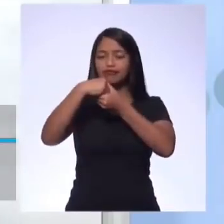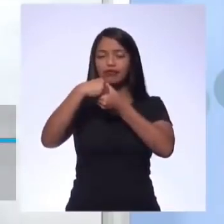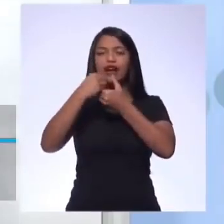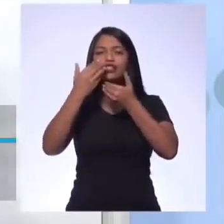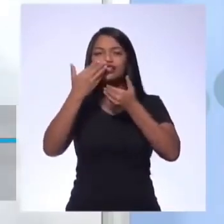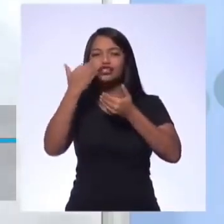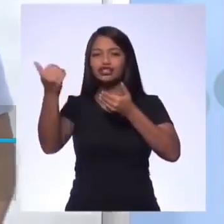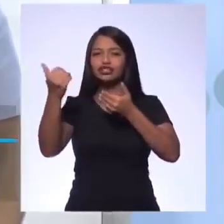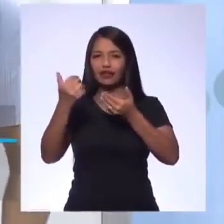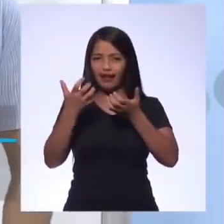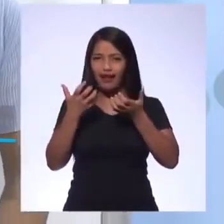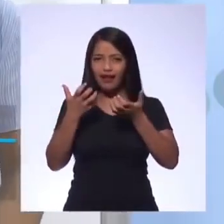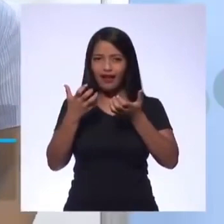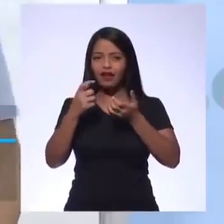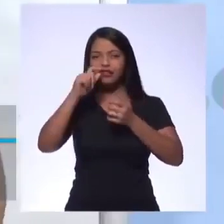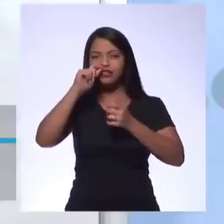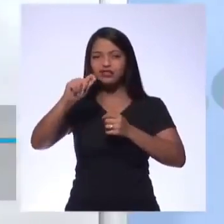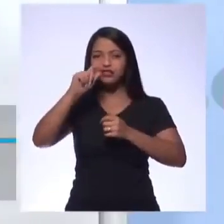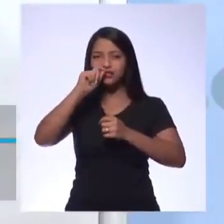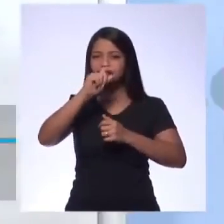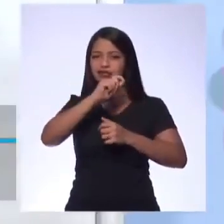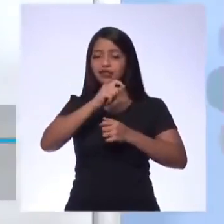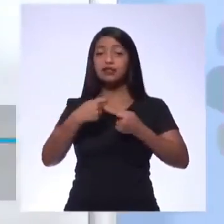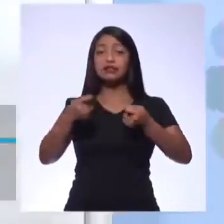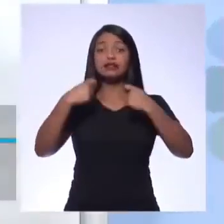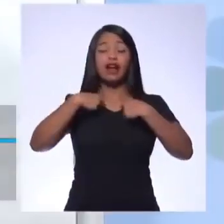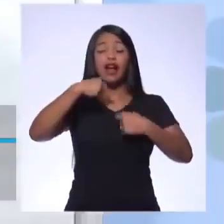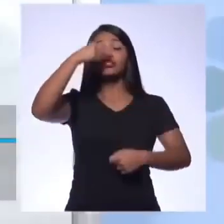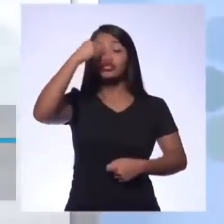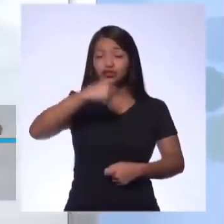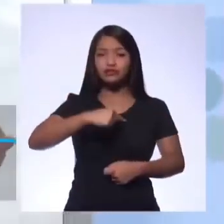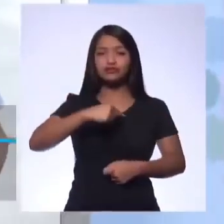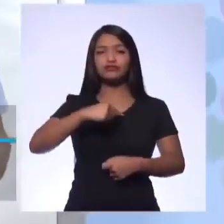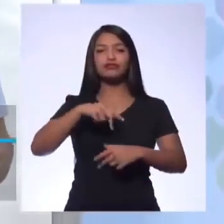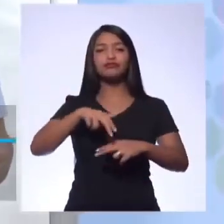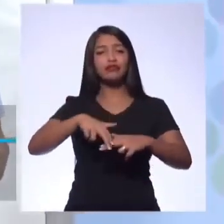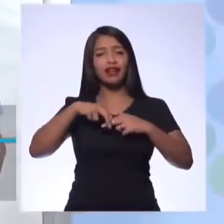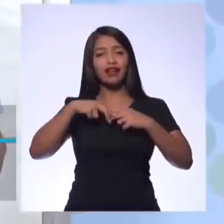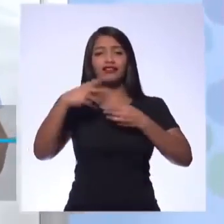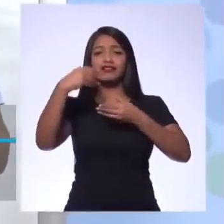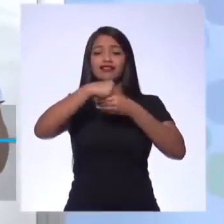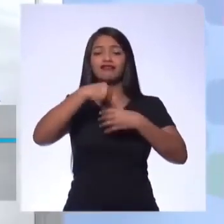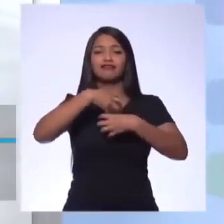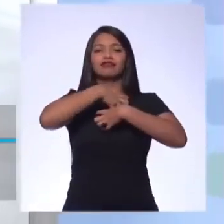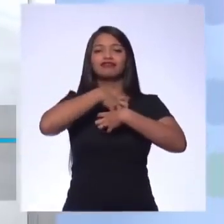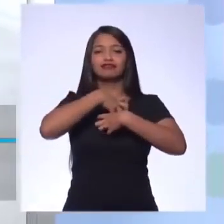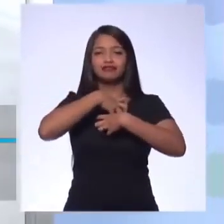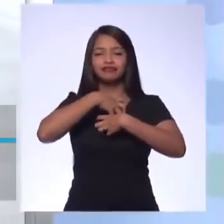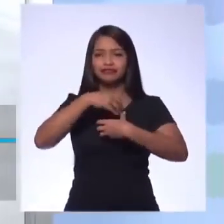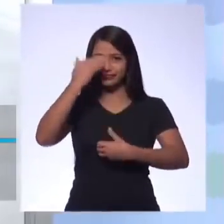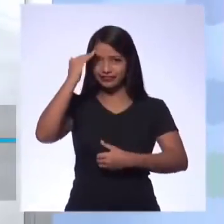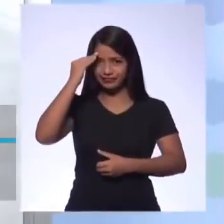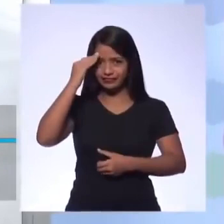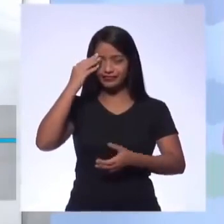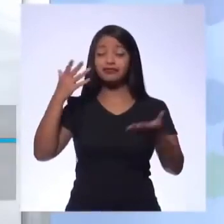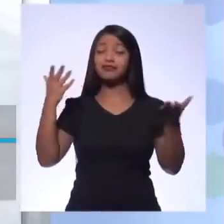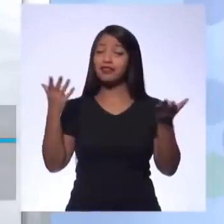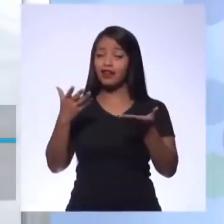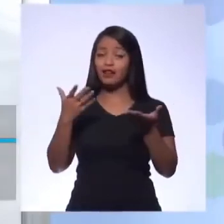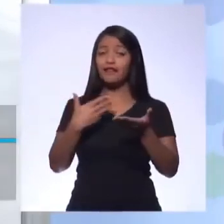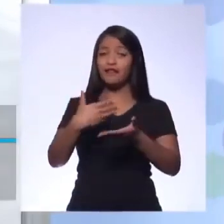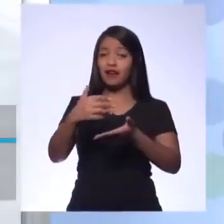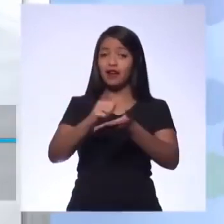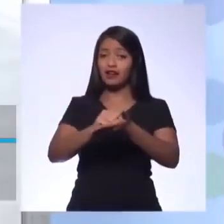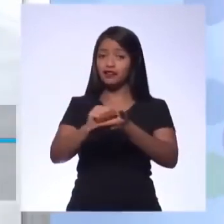eles espirram também por conta dessa reação, que são das terminações nervosas. É um tipo de uma atividade. Agora, eu vou te passar uma atividade, se você